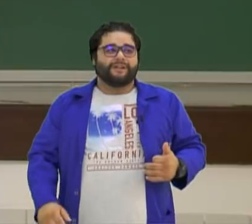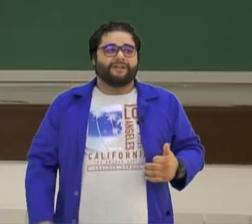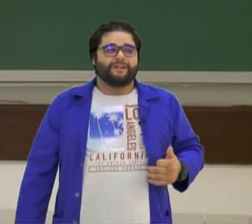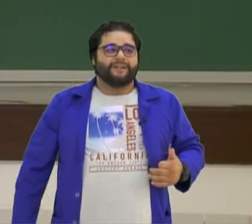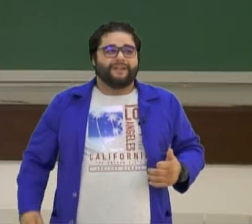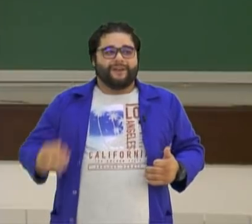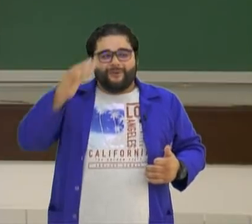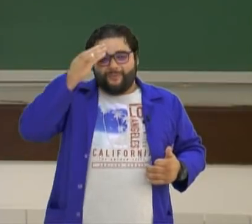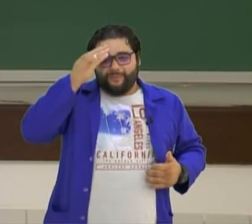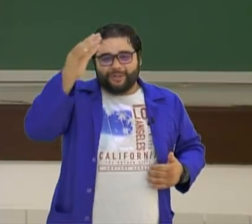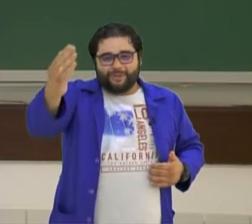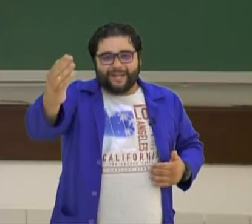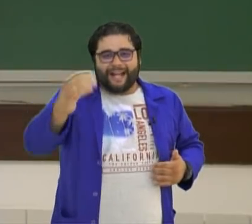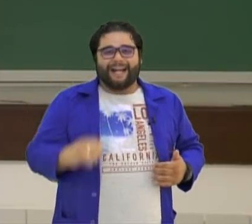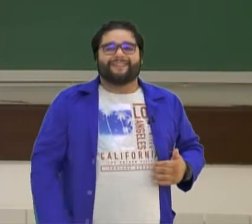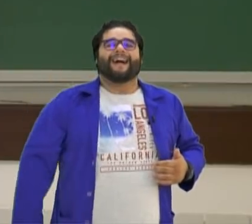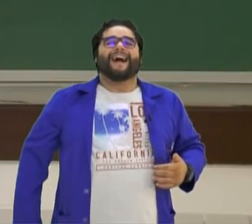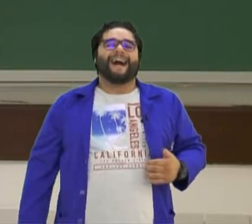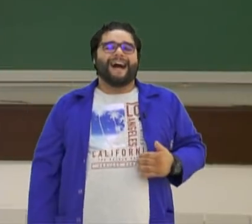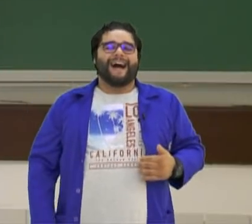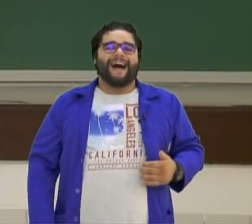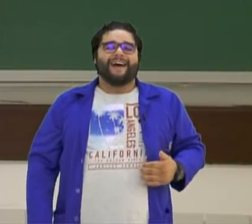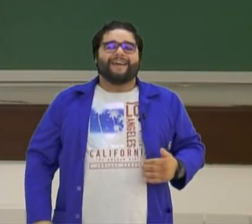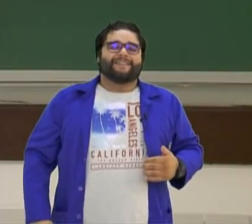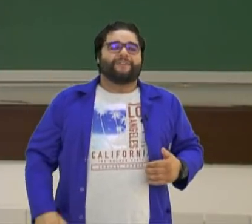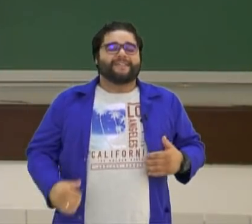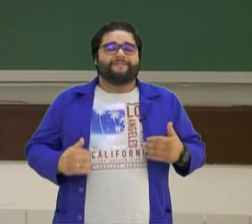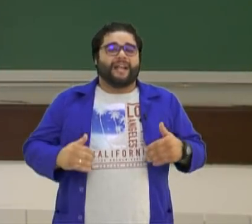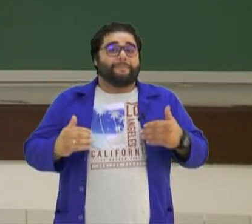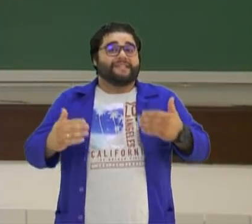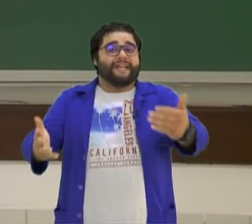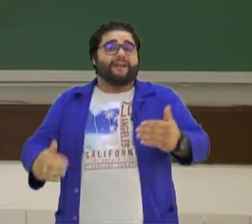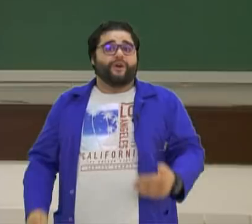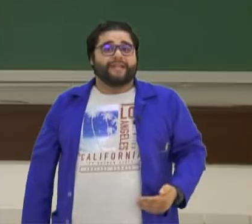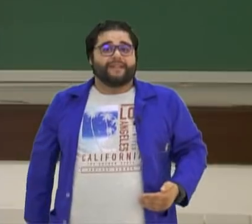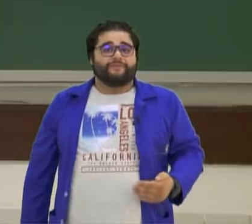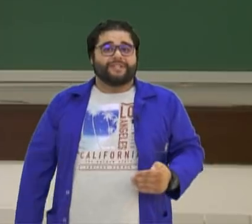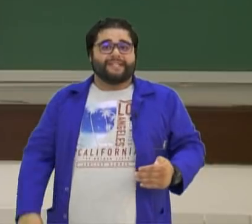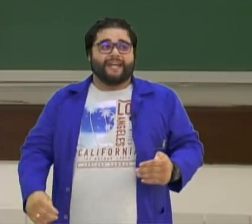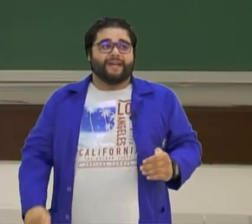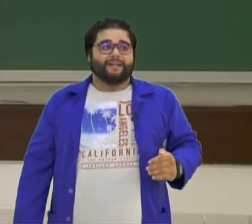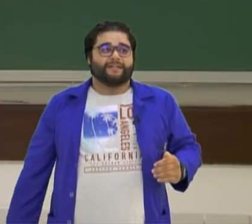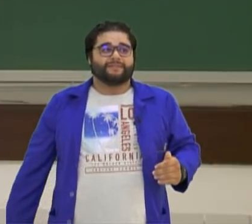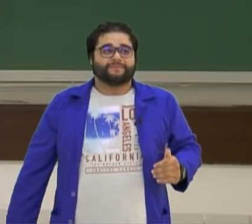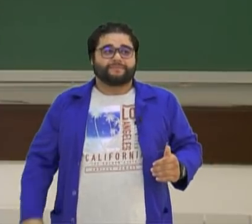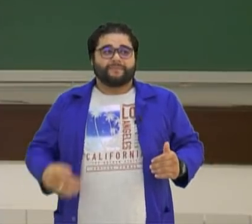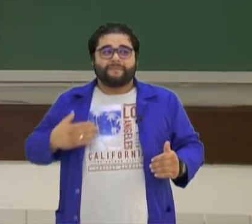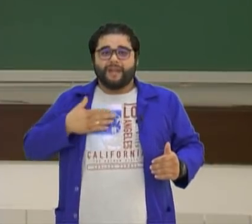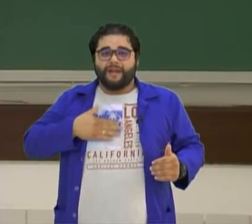obrigado? Muito obrigado. Ah, se eu quiser falar prazer em conhecer você.